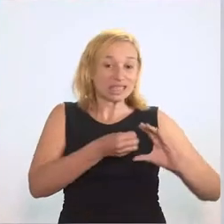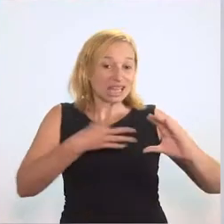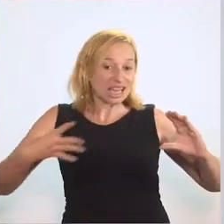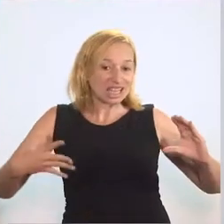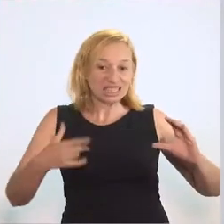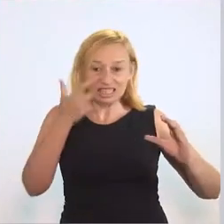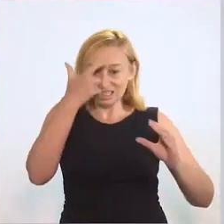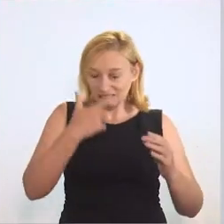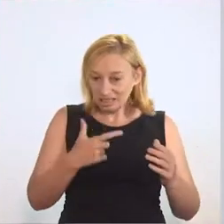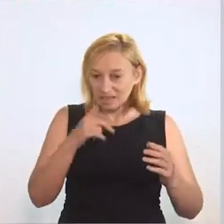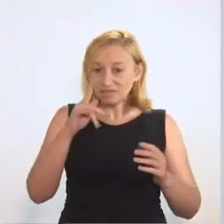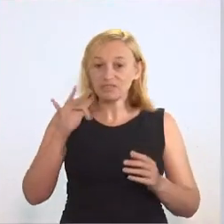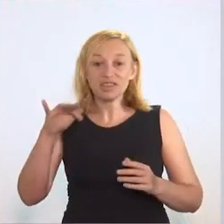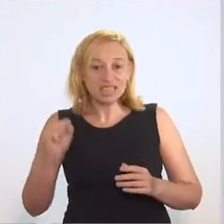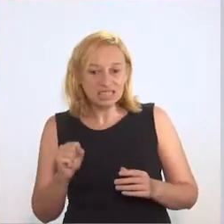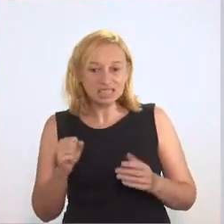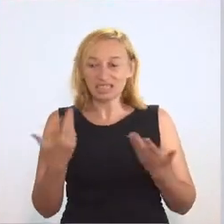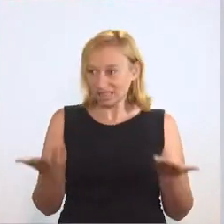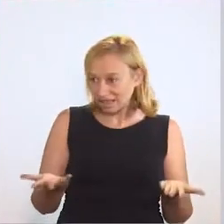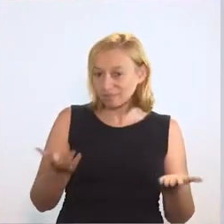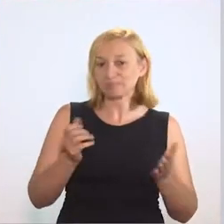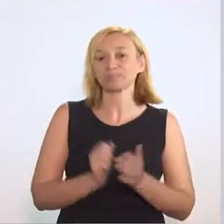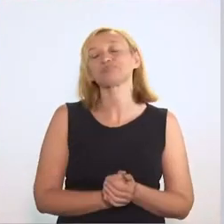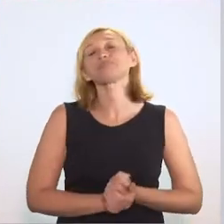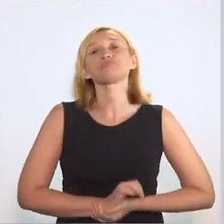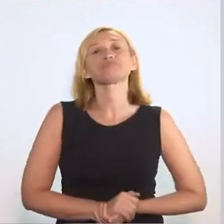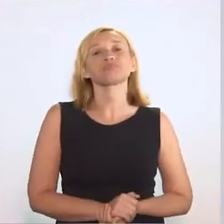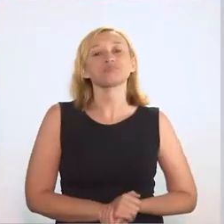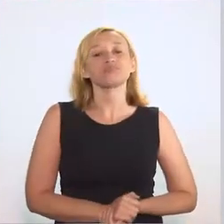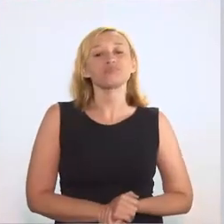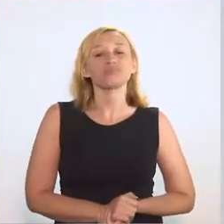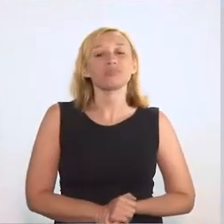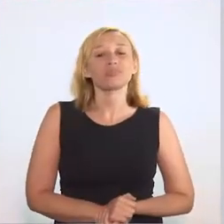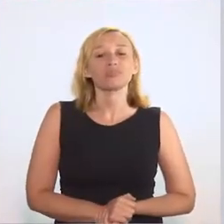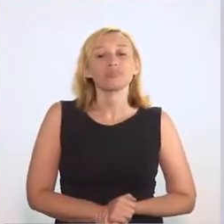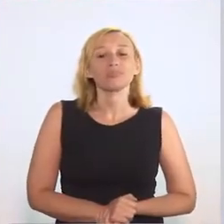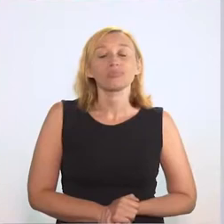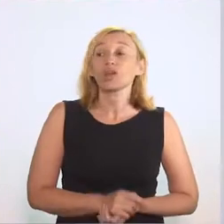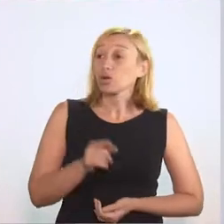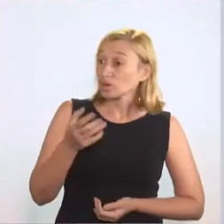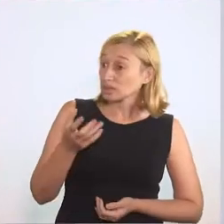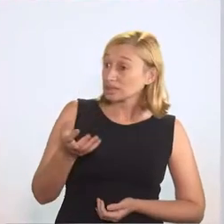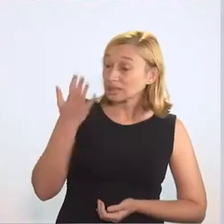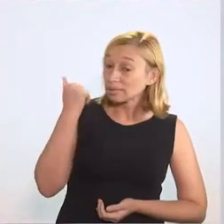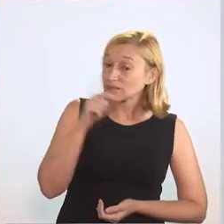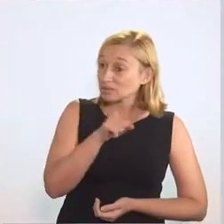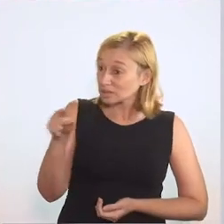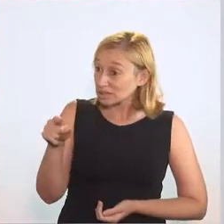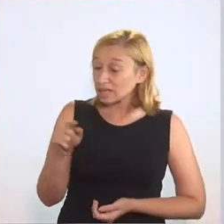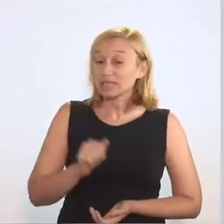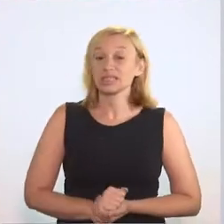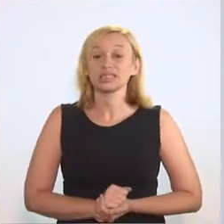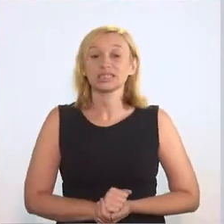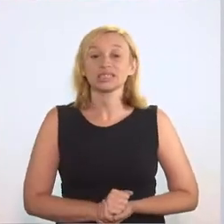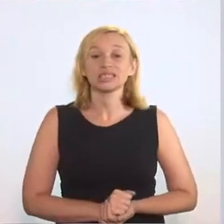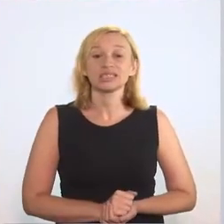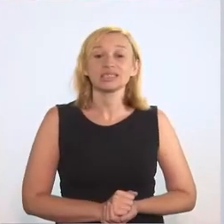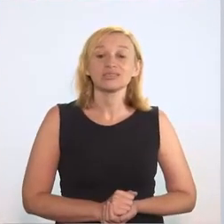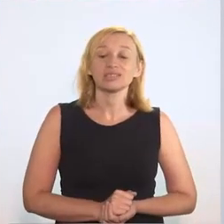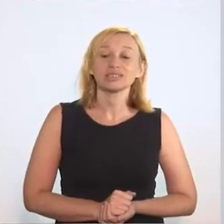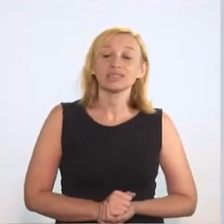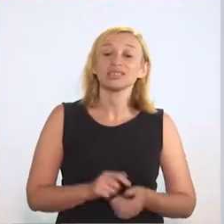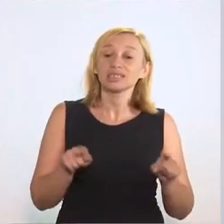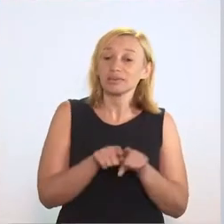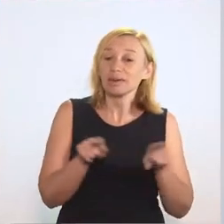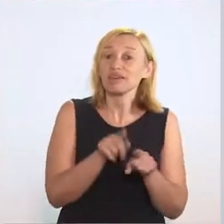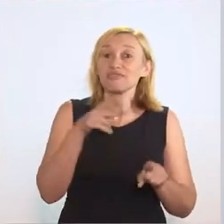das características físicas, né? Daquela coisa do enfeite, da objetificação. Queria ouvir de vocês isso e queria que